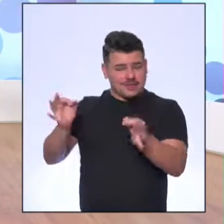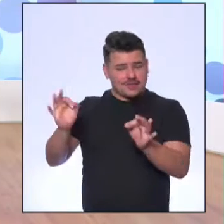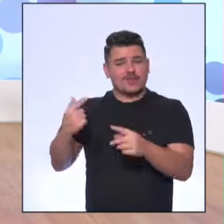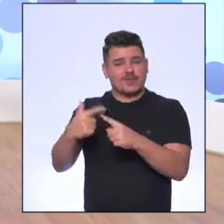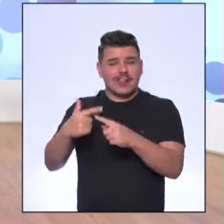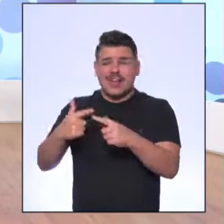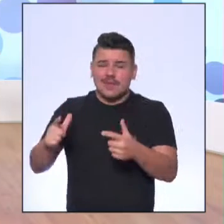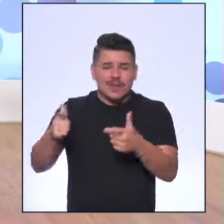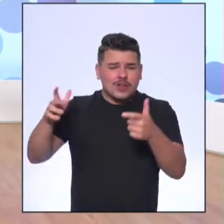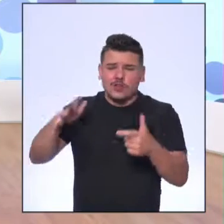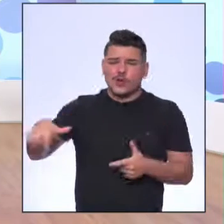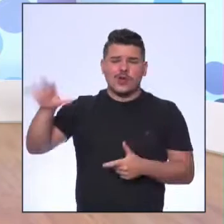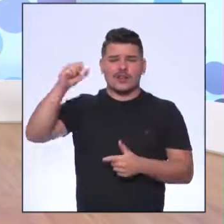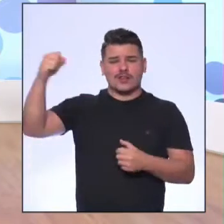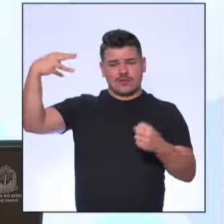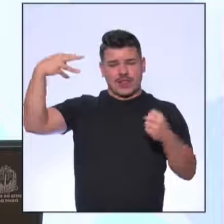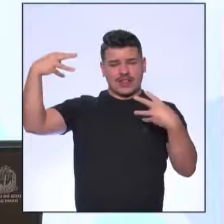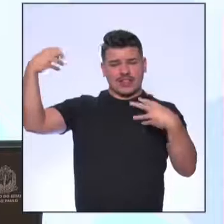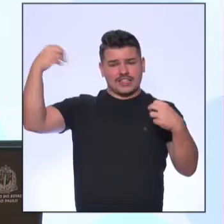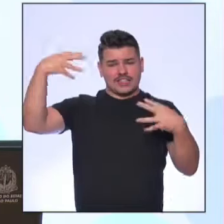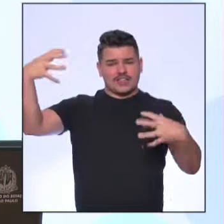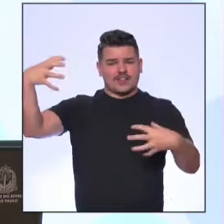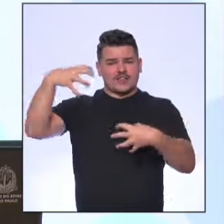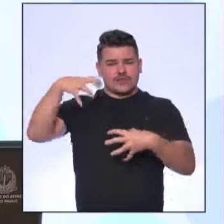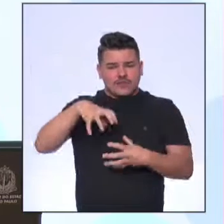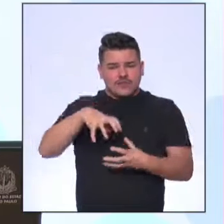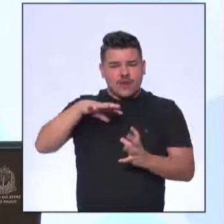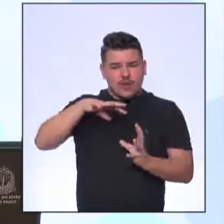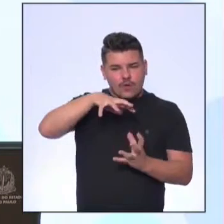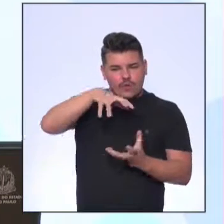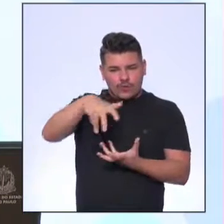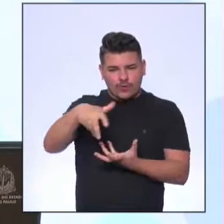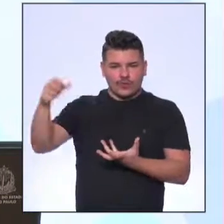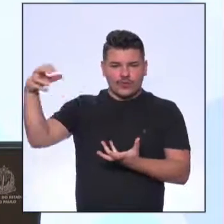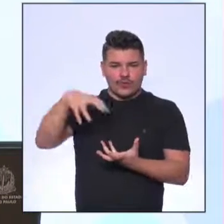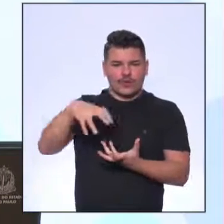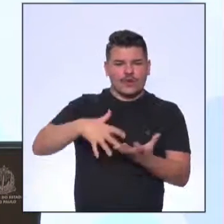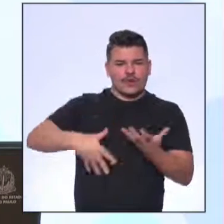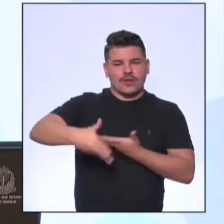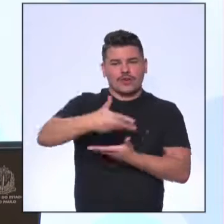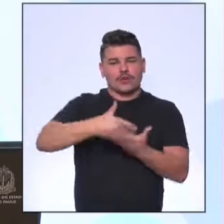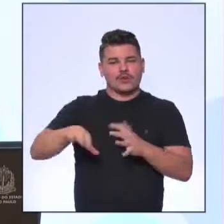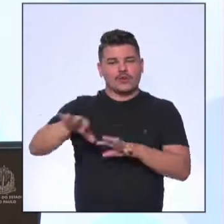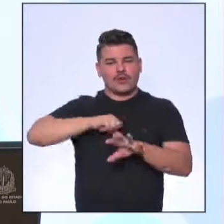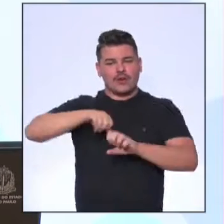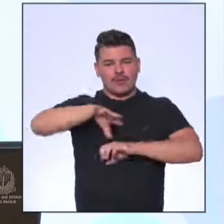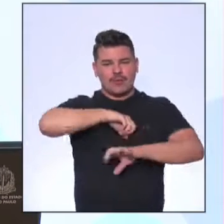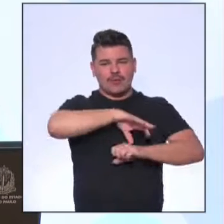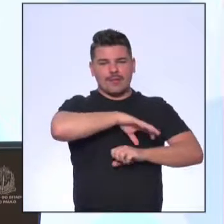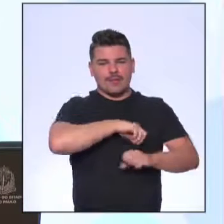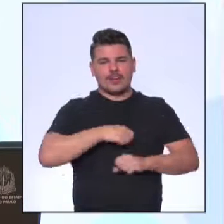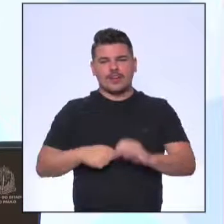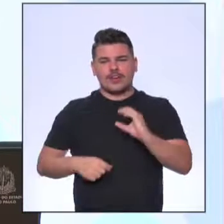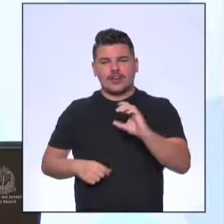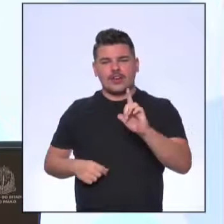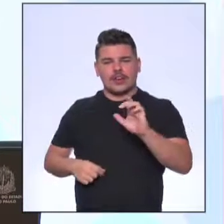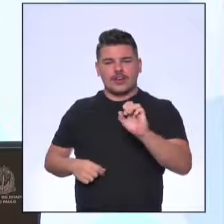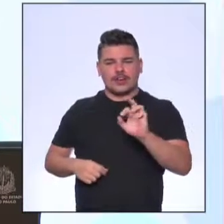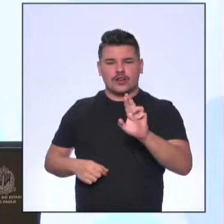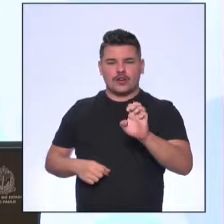onde toda a energia entra no nosso ecossistema na forma de luz e é absorvida pelos seres clorofilados,